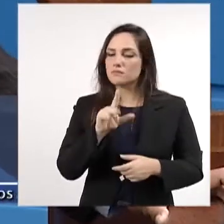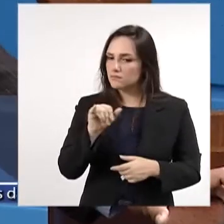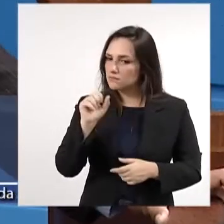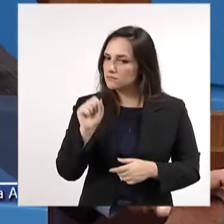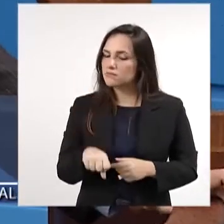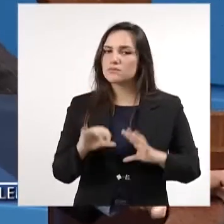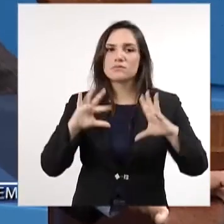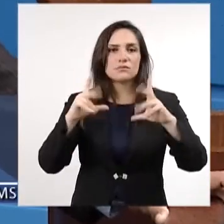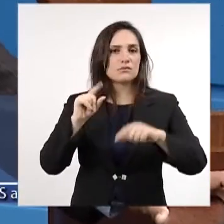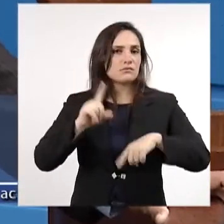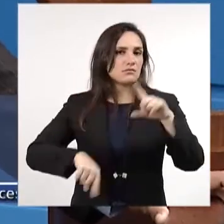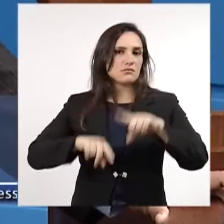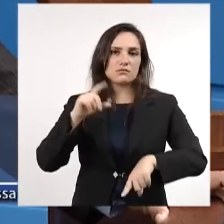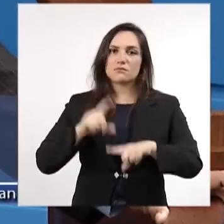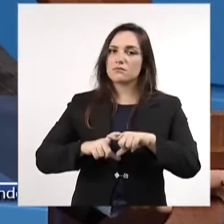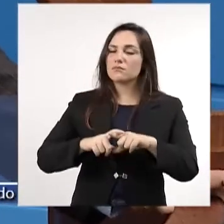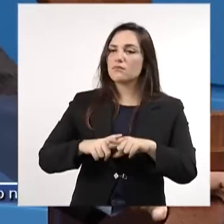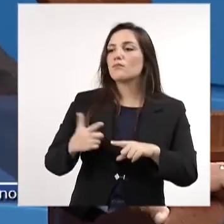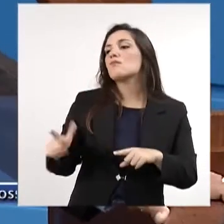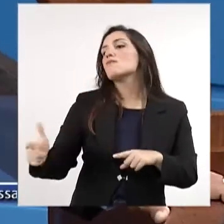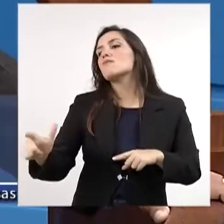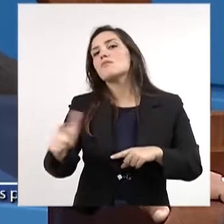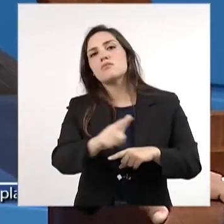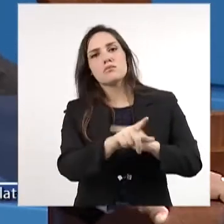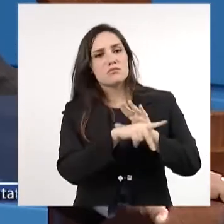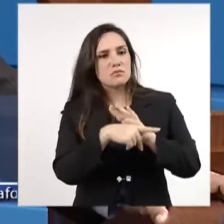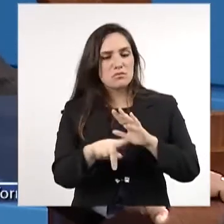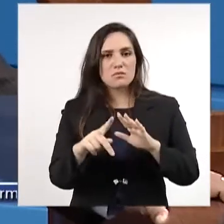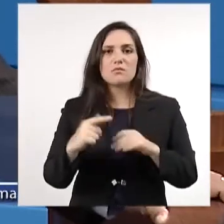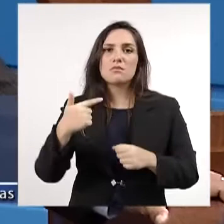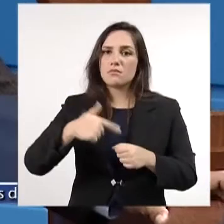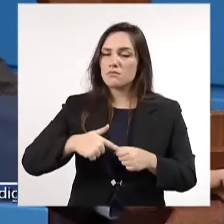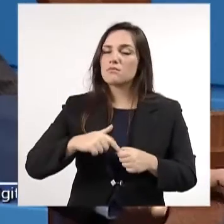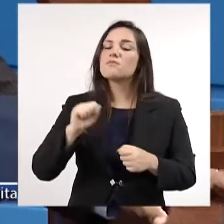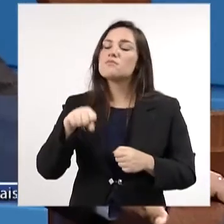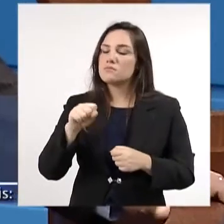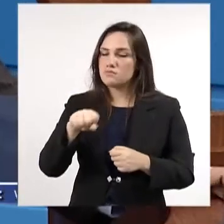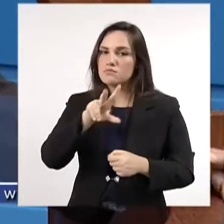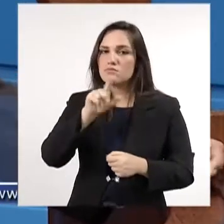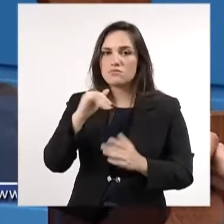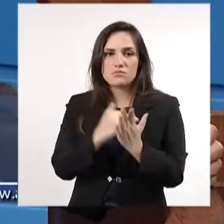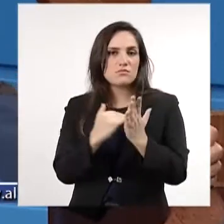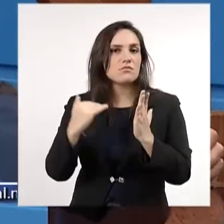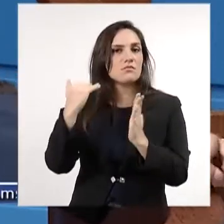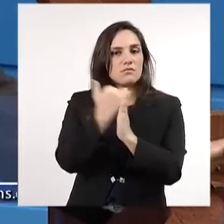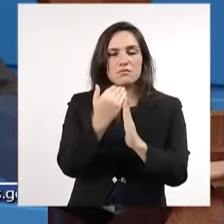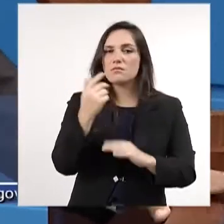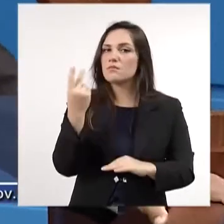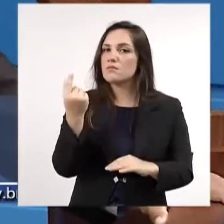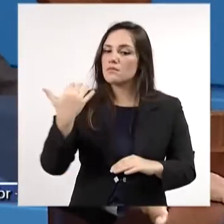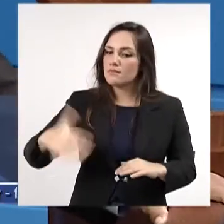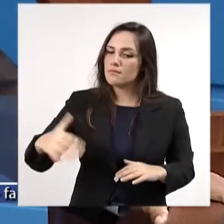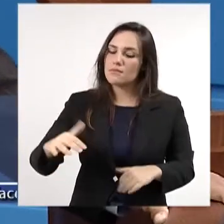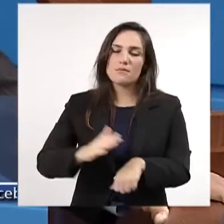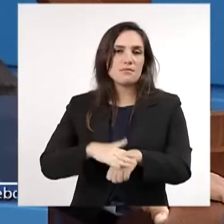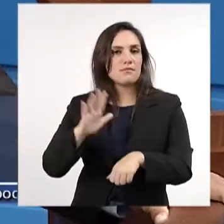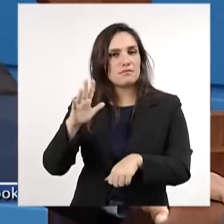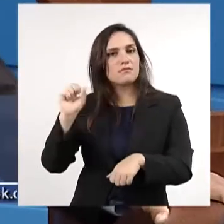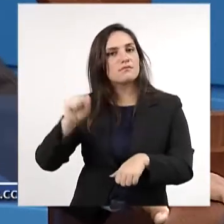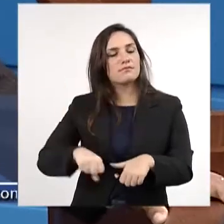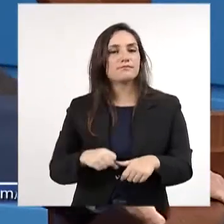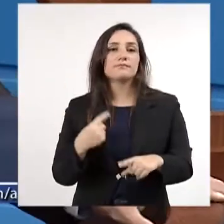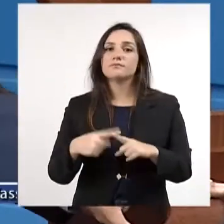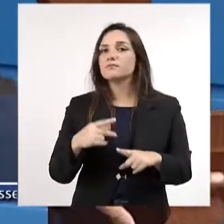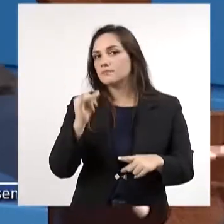tudo que envolve o custo de vida do cidadão sul-mato-grossense. Por que eu falo isso? Porque